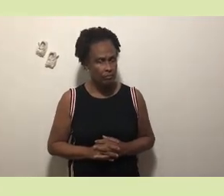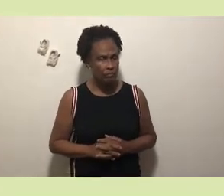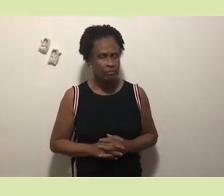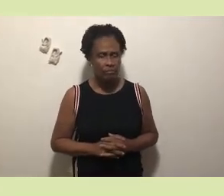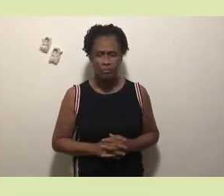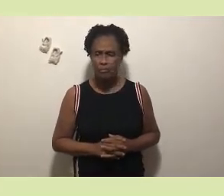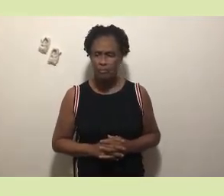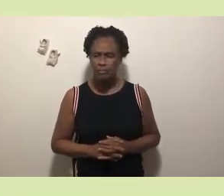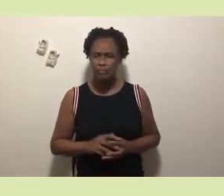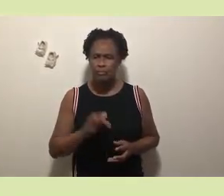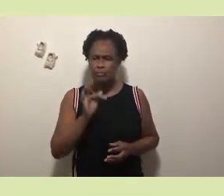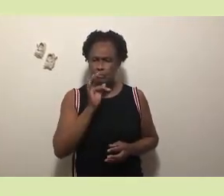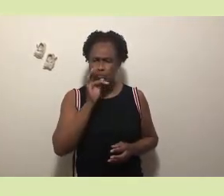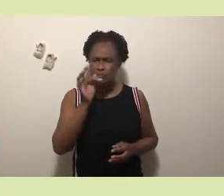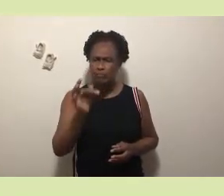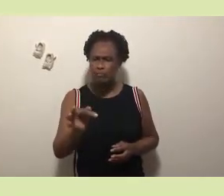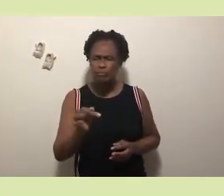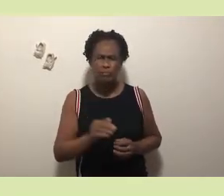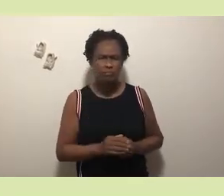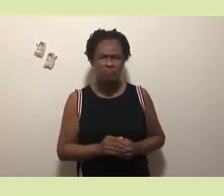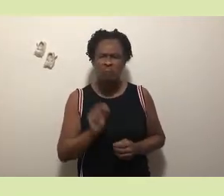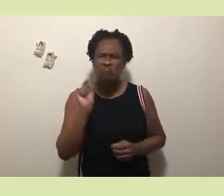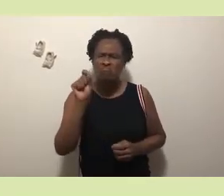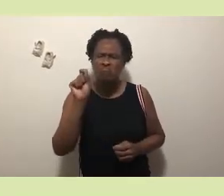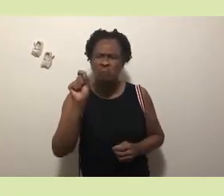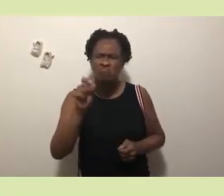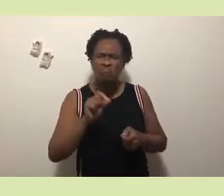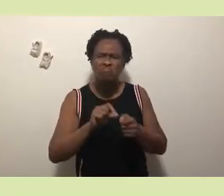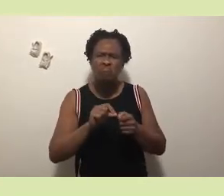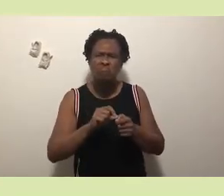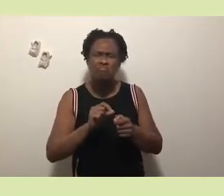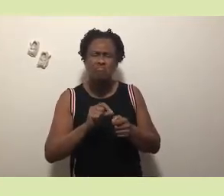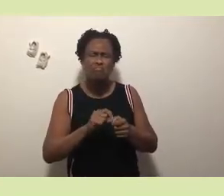"Que faz, filho?", perguntou o ancião.